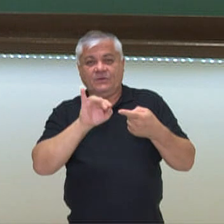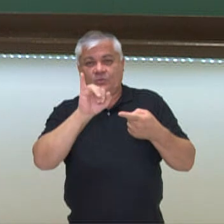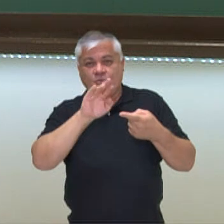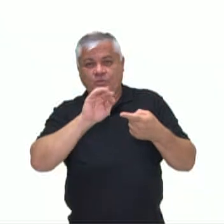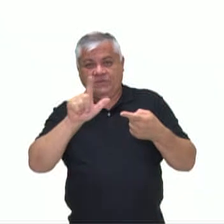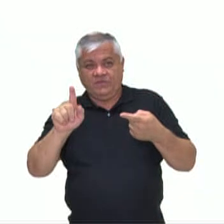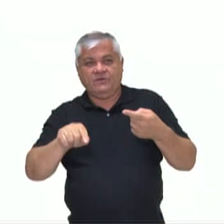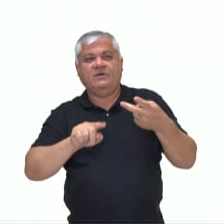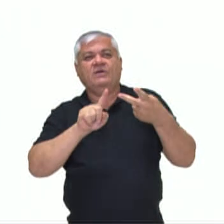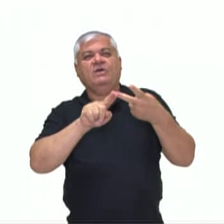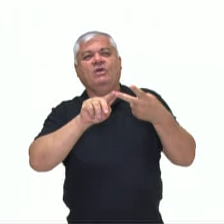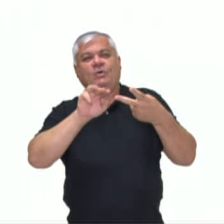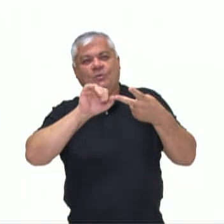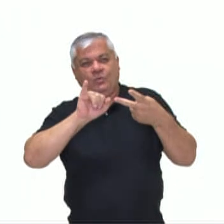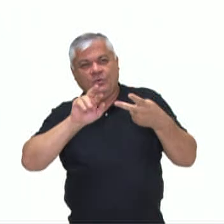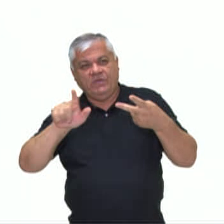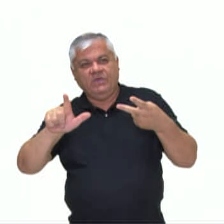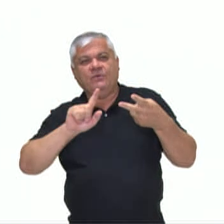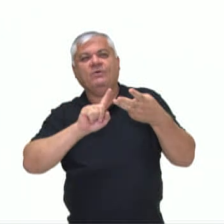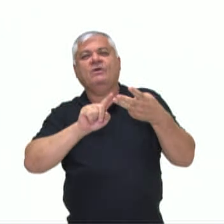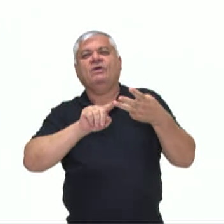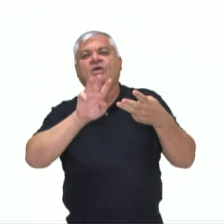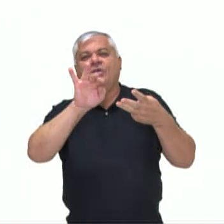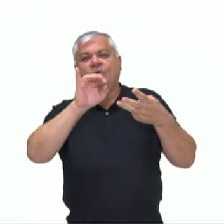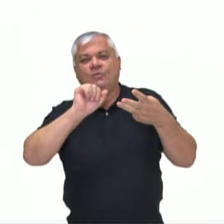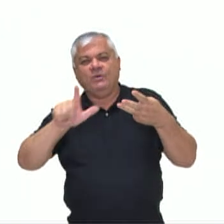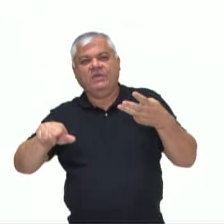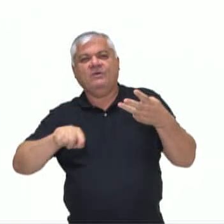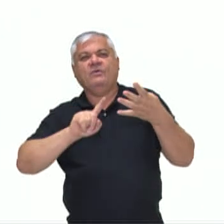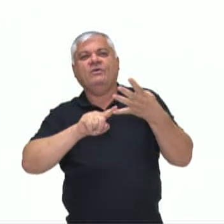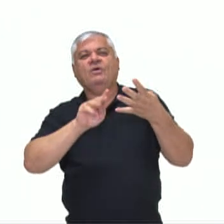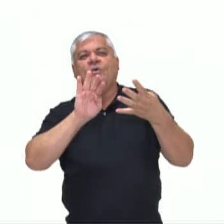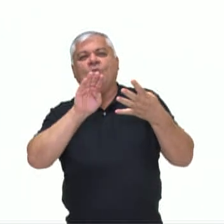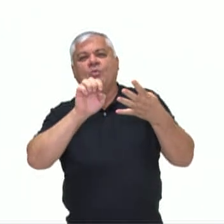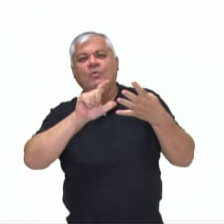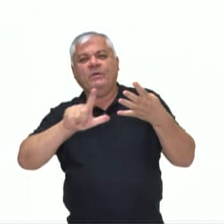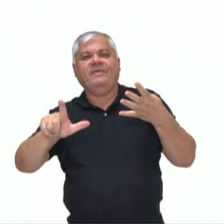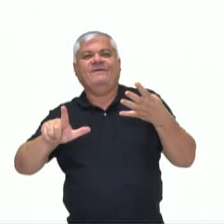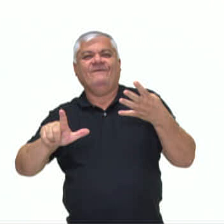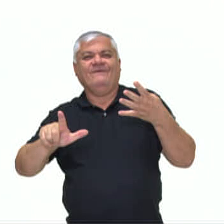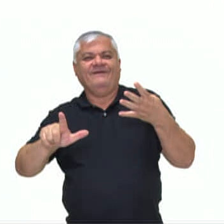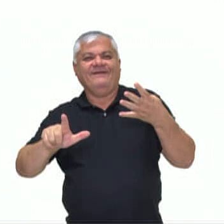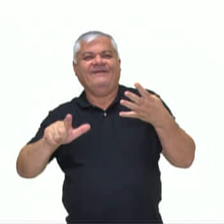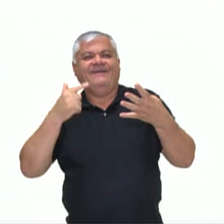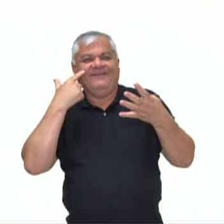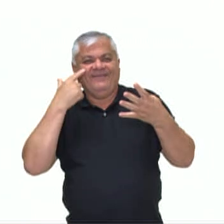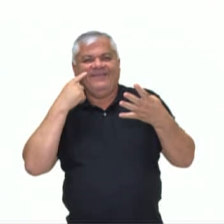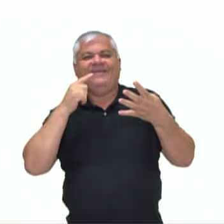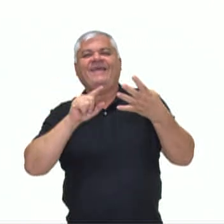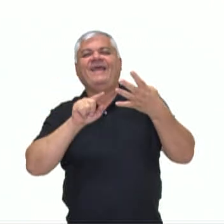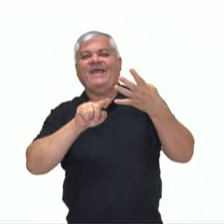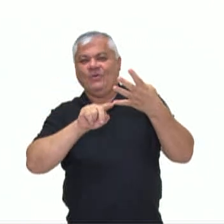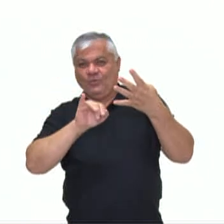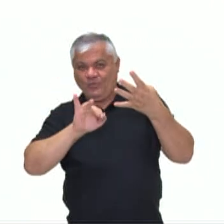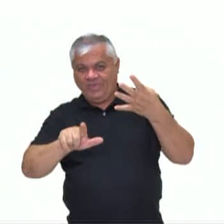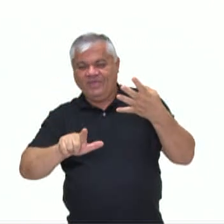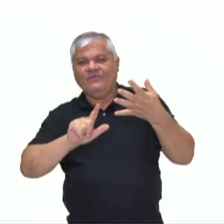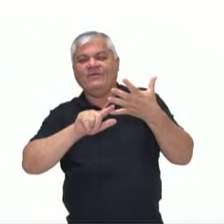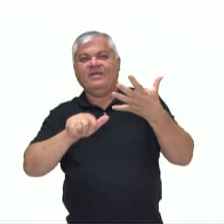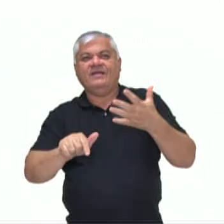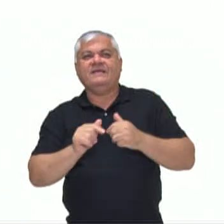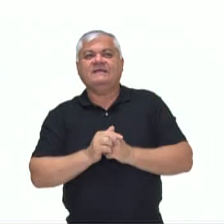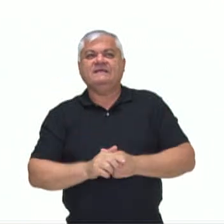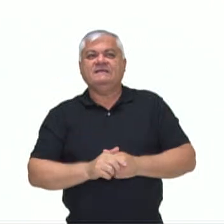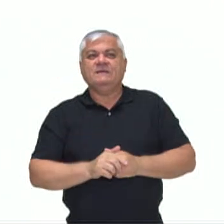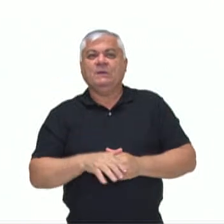have, will I have, will I take, will I have, I will be, I will not